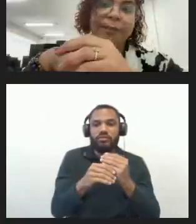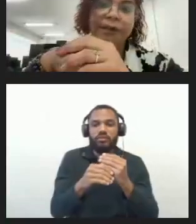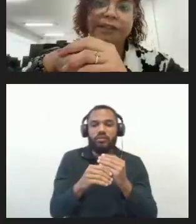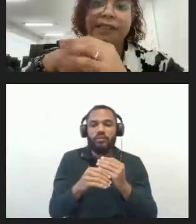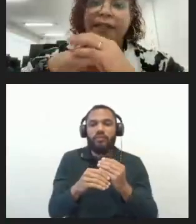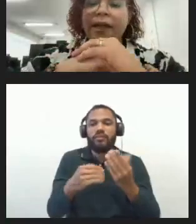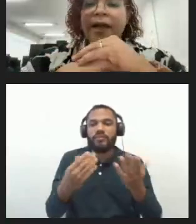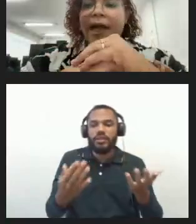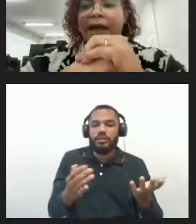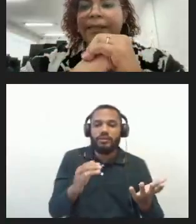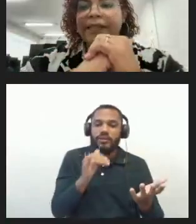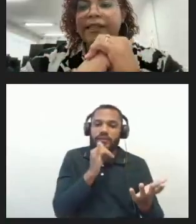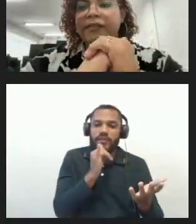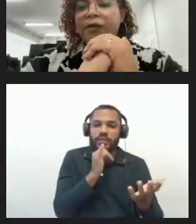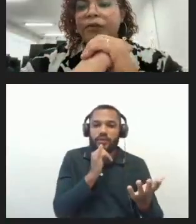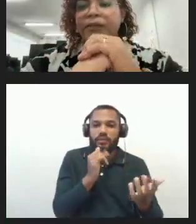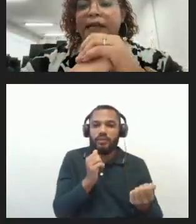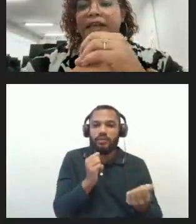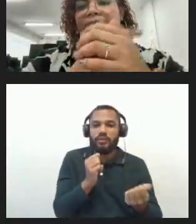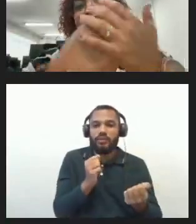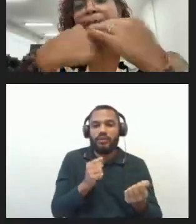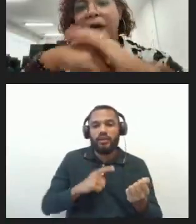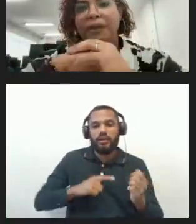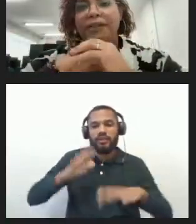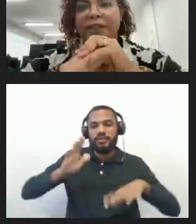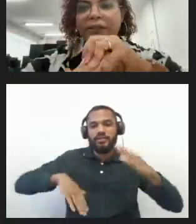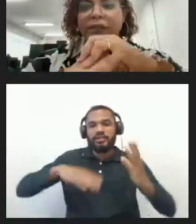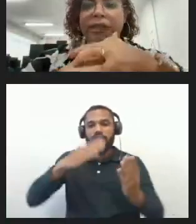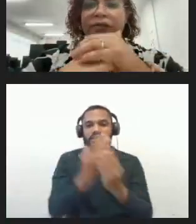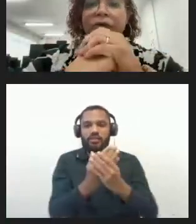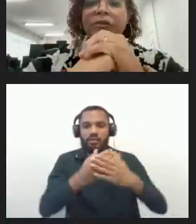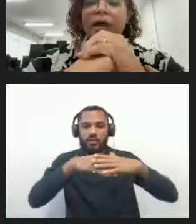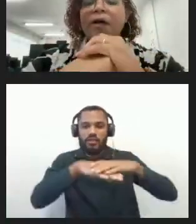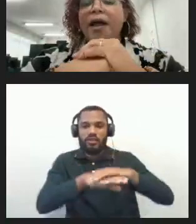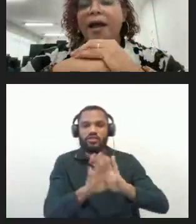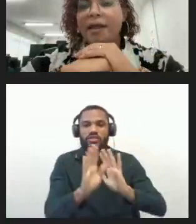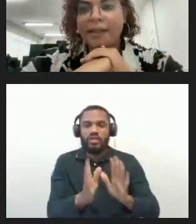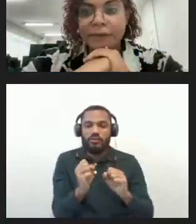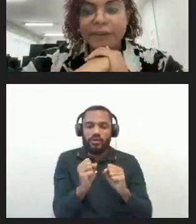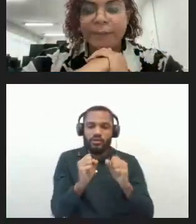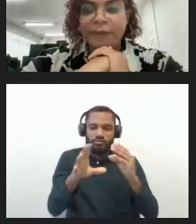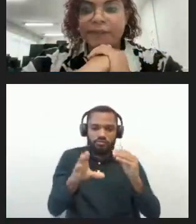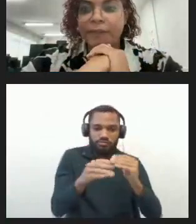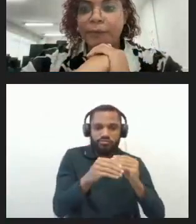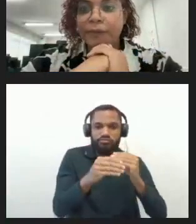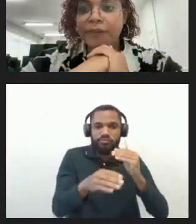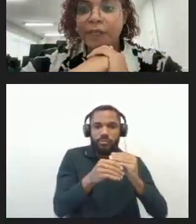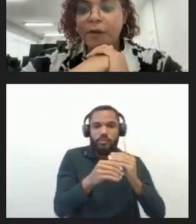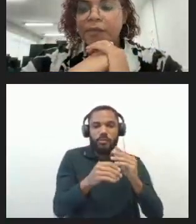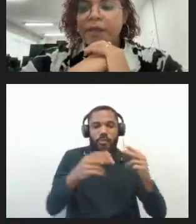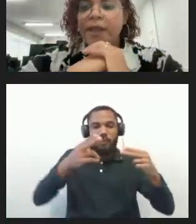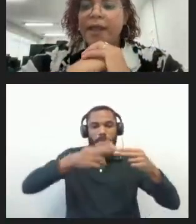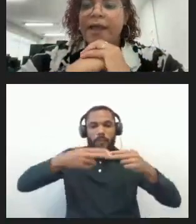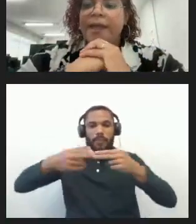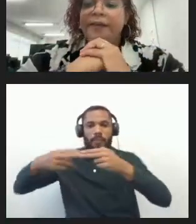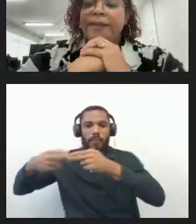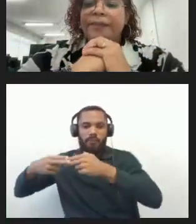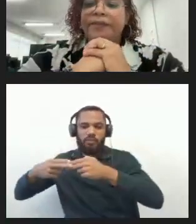onde lá a gente pode ter armazenados alguns arquivos que podem ser adicionados ou não à linha do tempo dessa